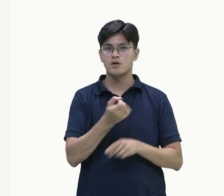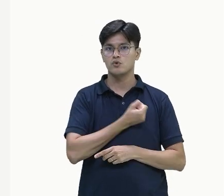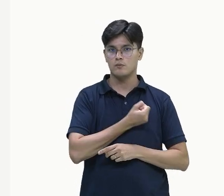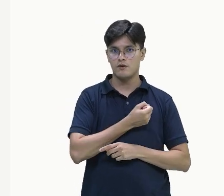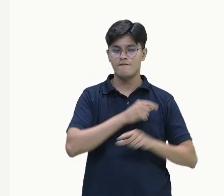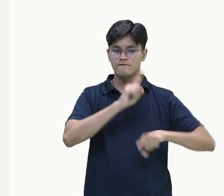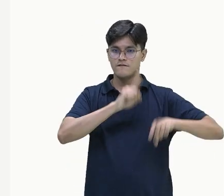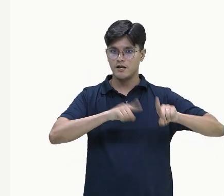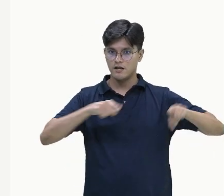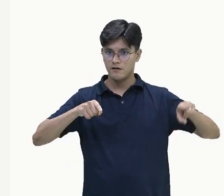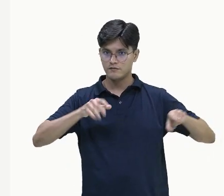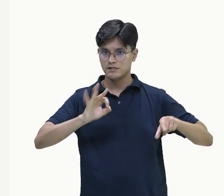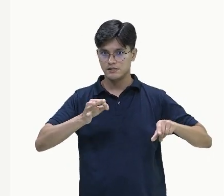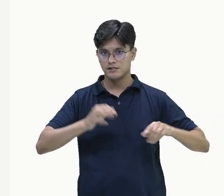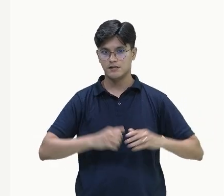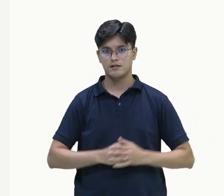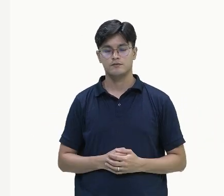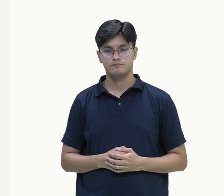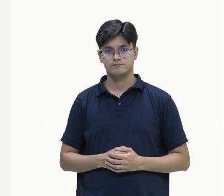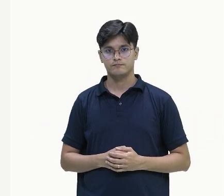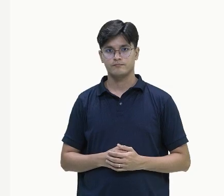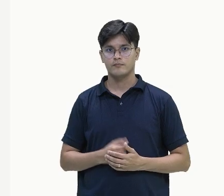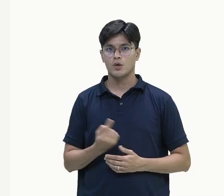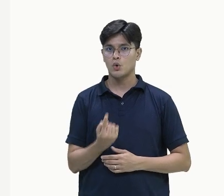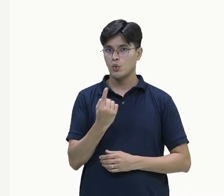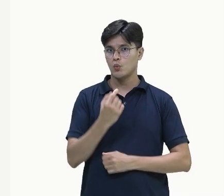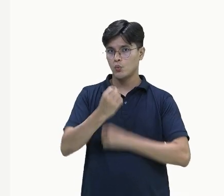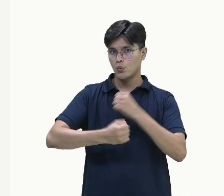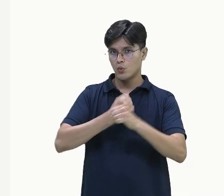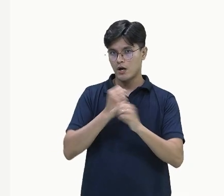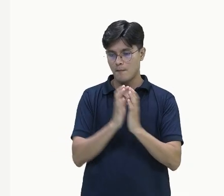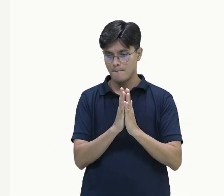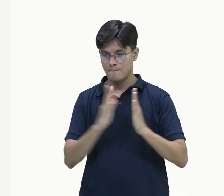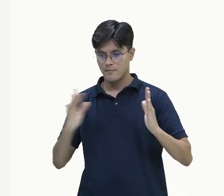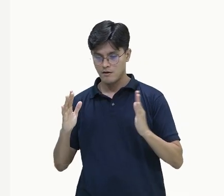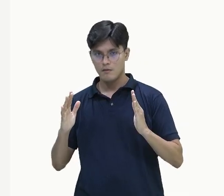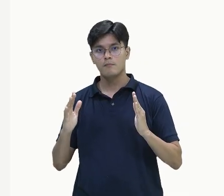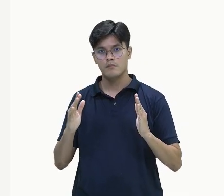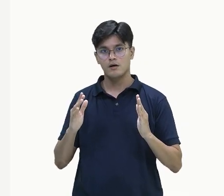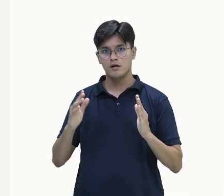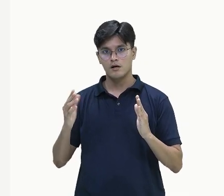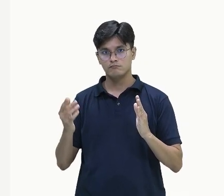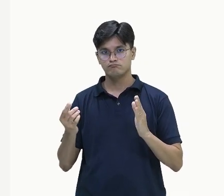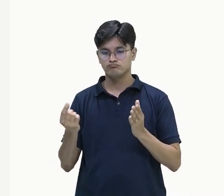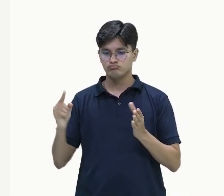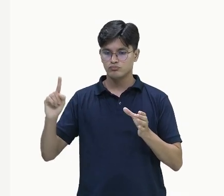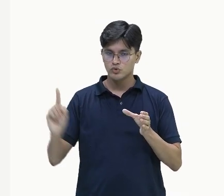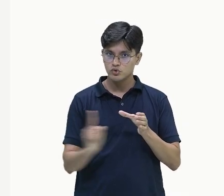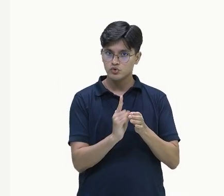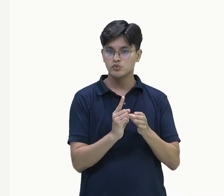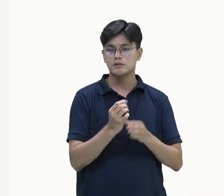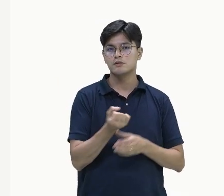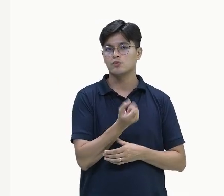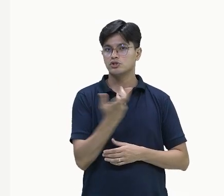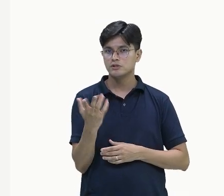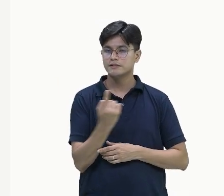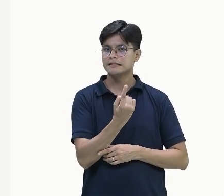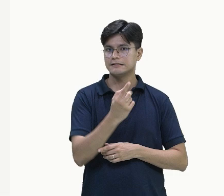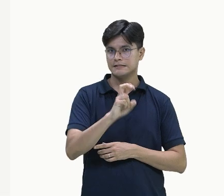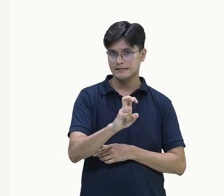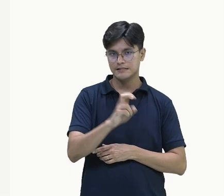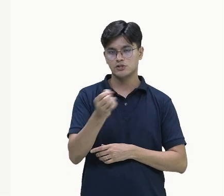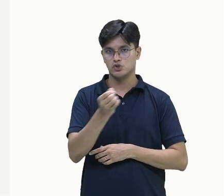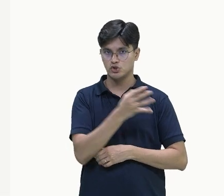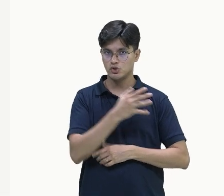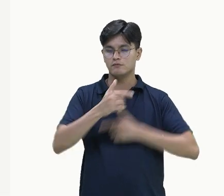ano surgem 15 novos trabalhadores. Então, você vai multiplicar 15 por cada ano. Mas no